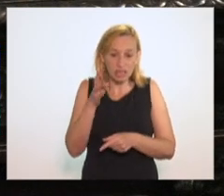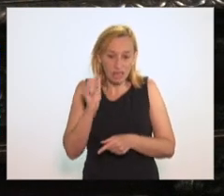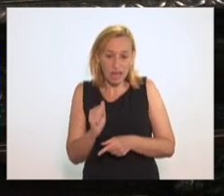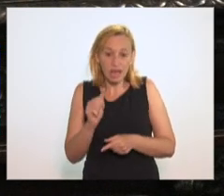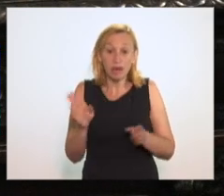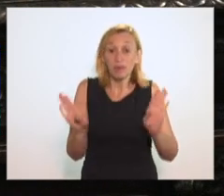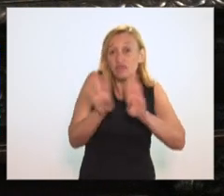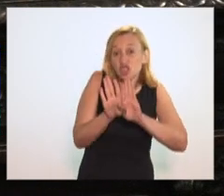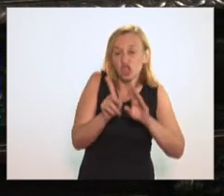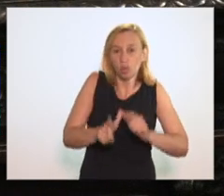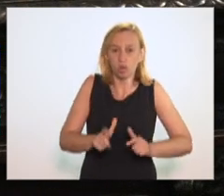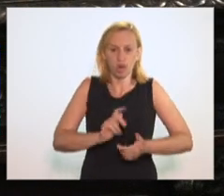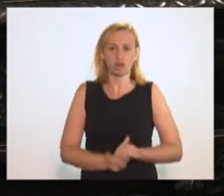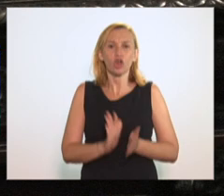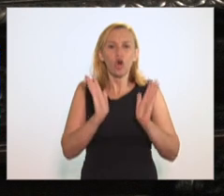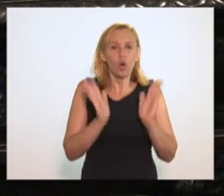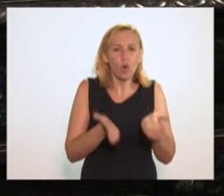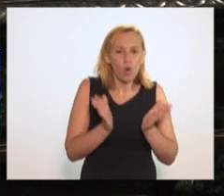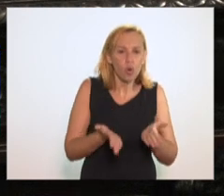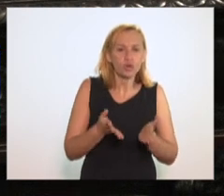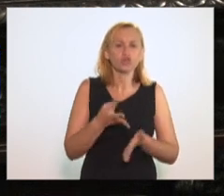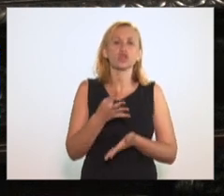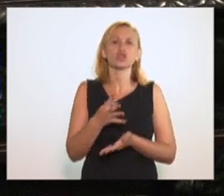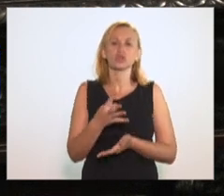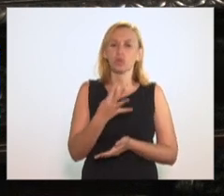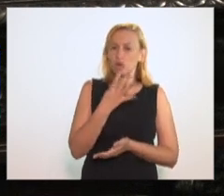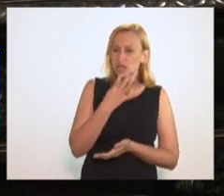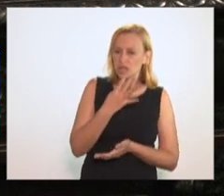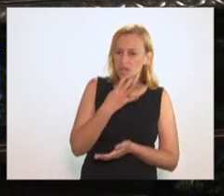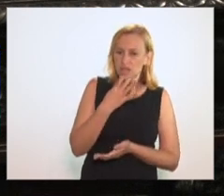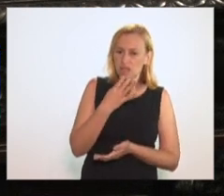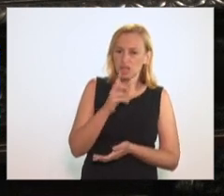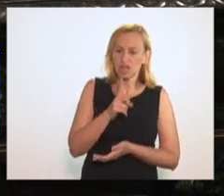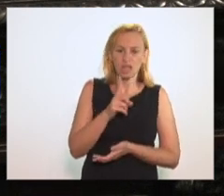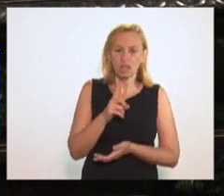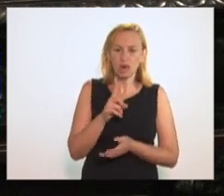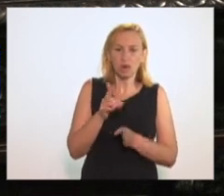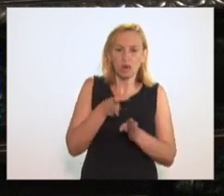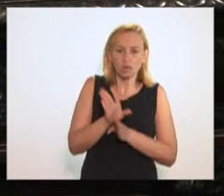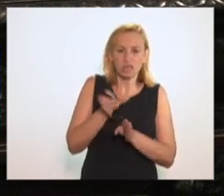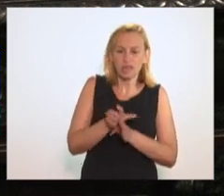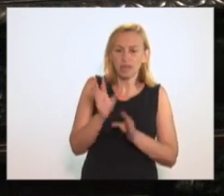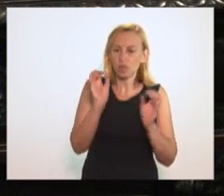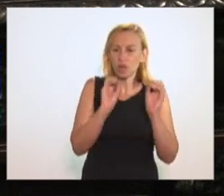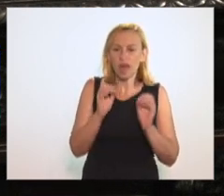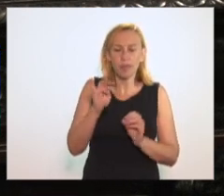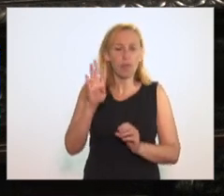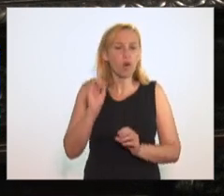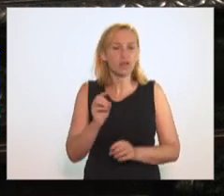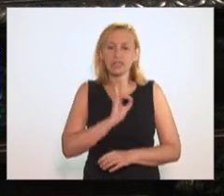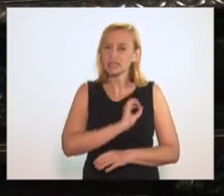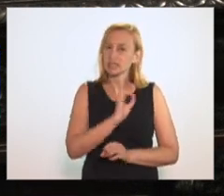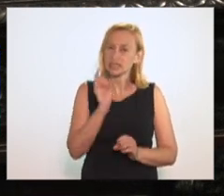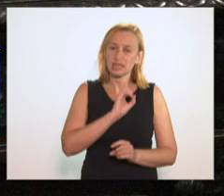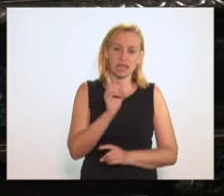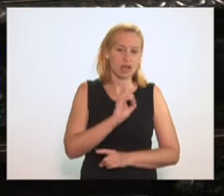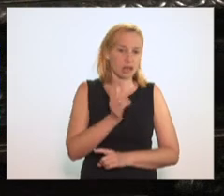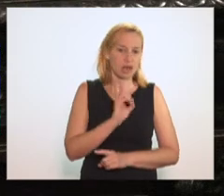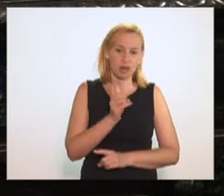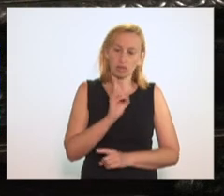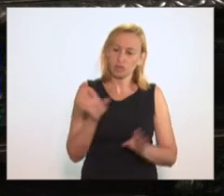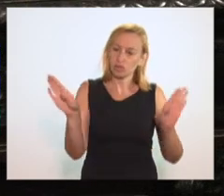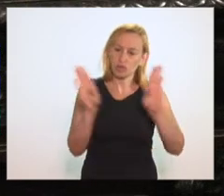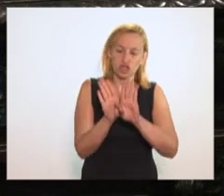fechar a unidade. Hoje, tomamos conhecimento que não foi orientação do EMOP no fechamento